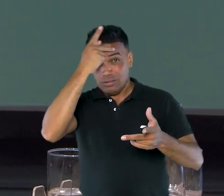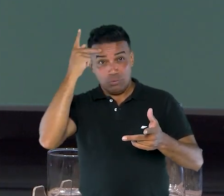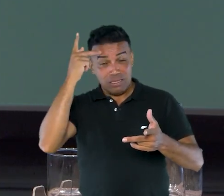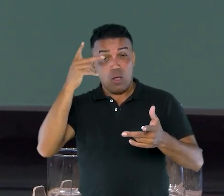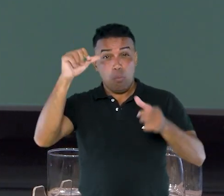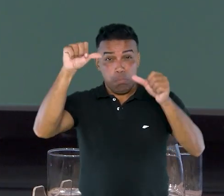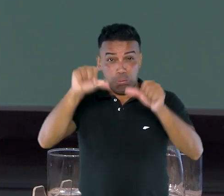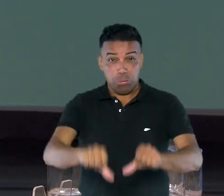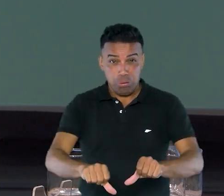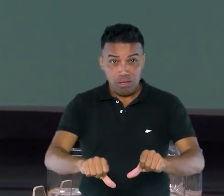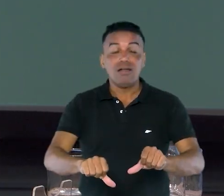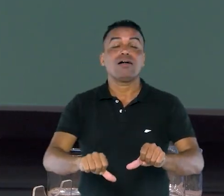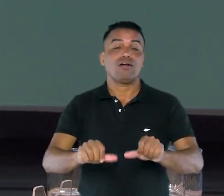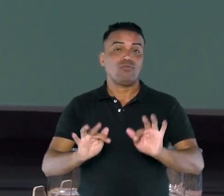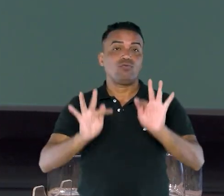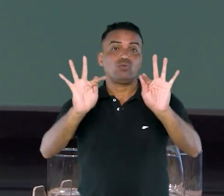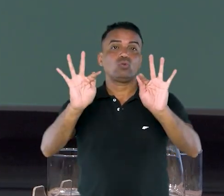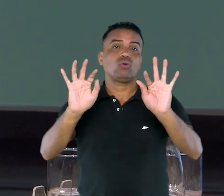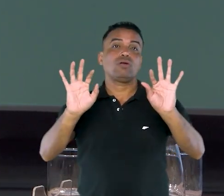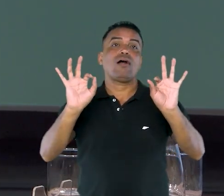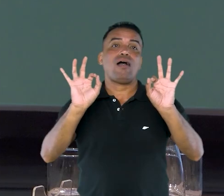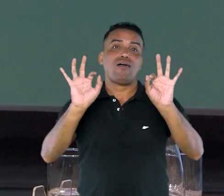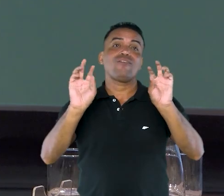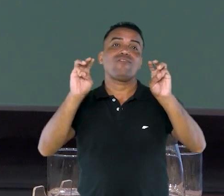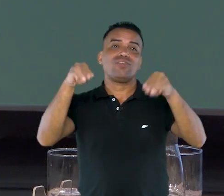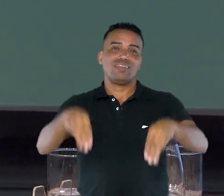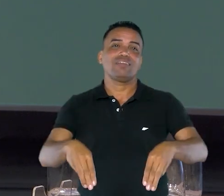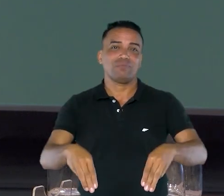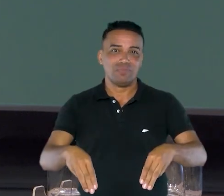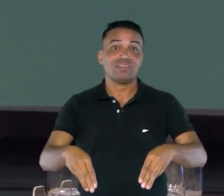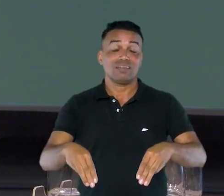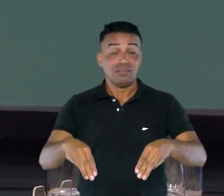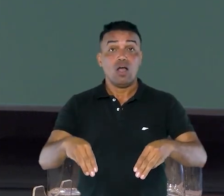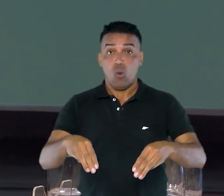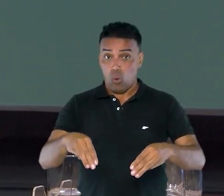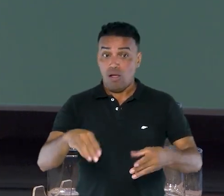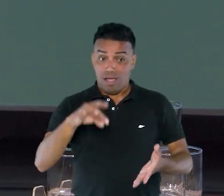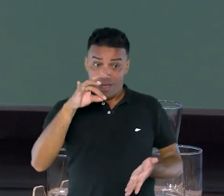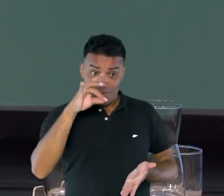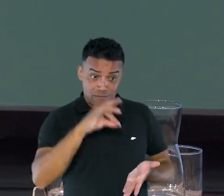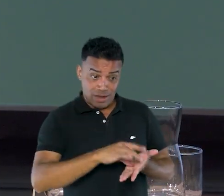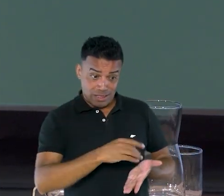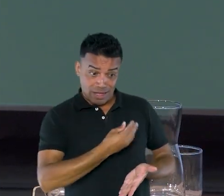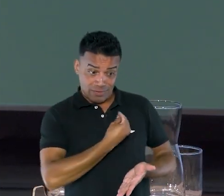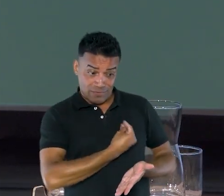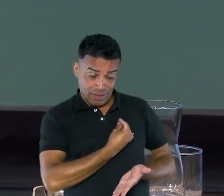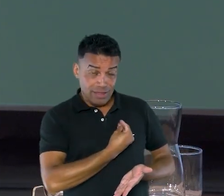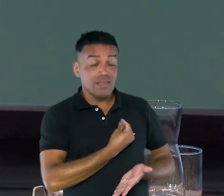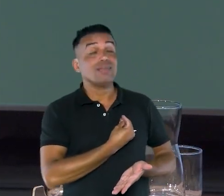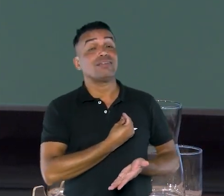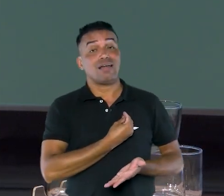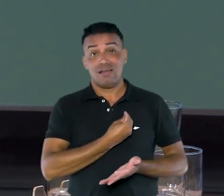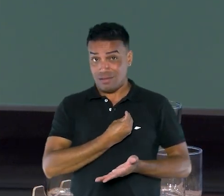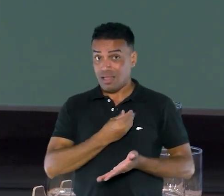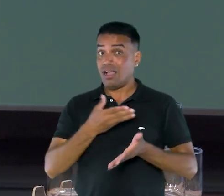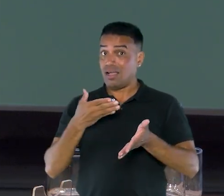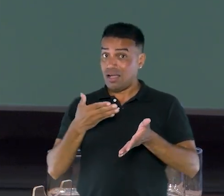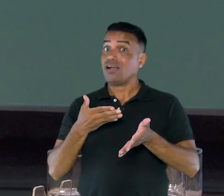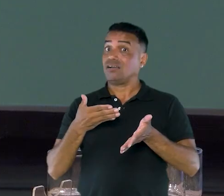mais basal de que a água está batendo, a água da realidade está chegando, a gente vai se